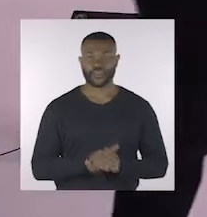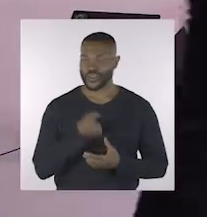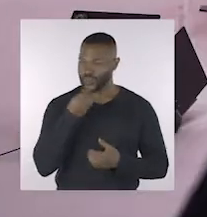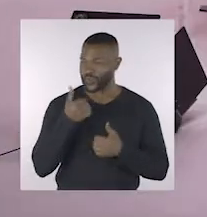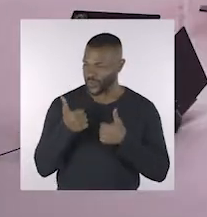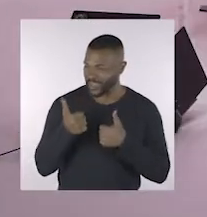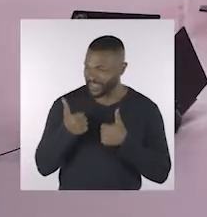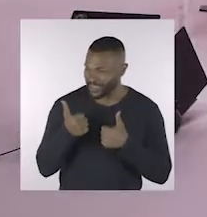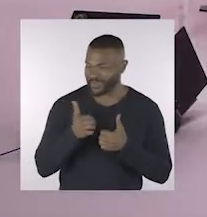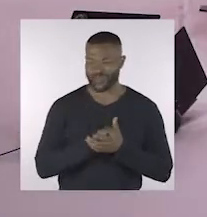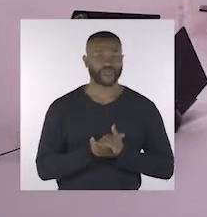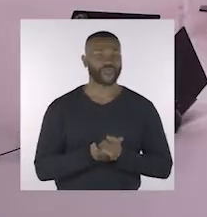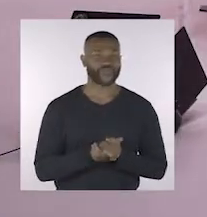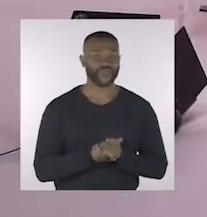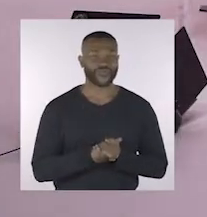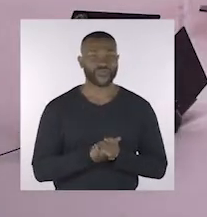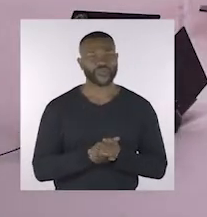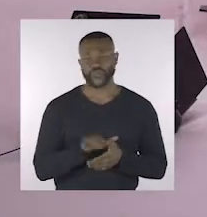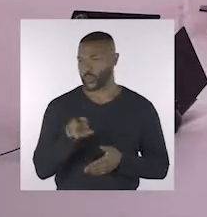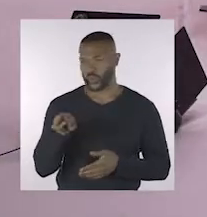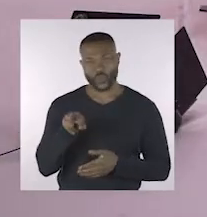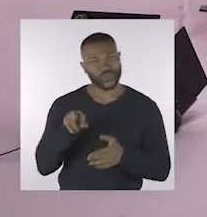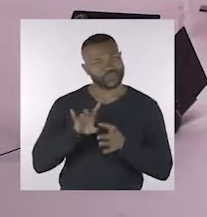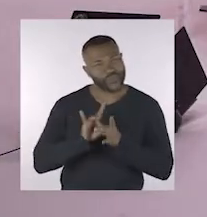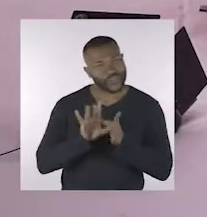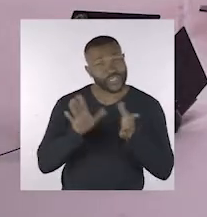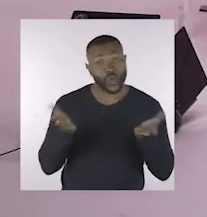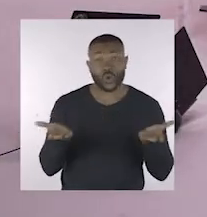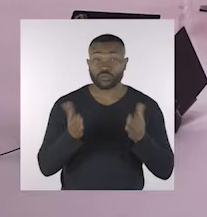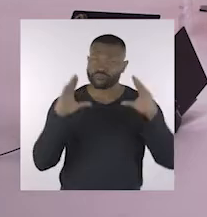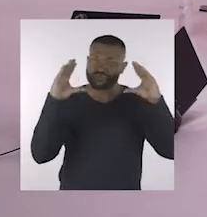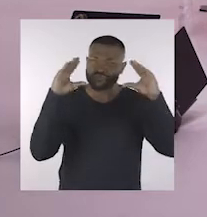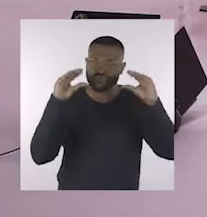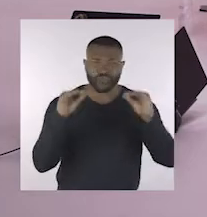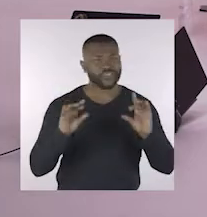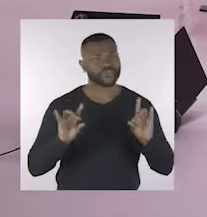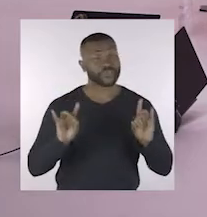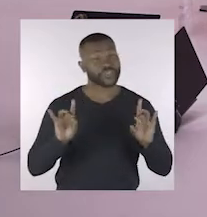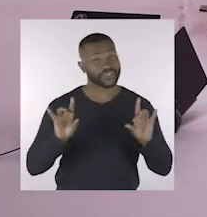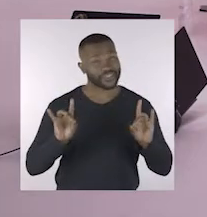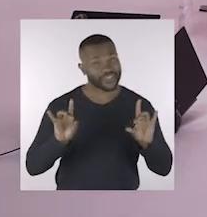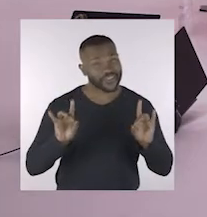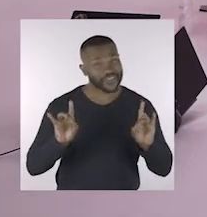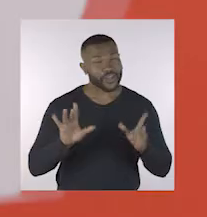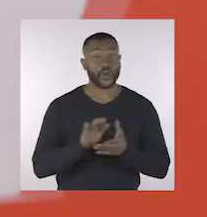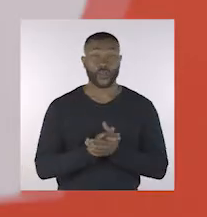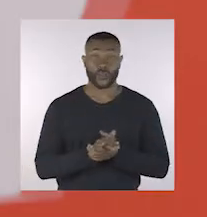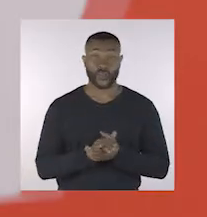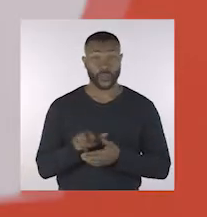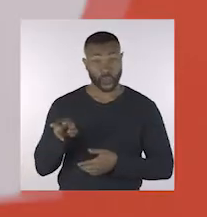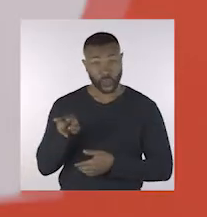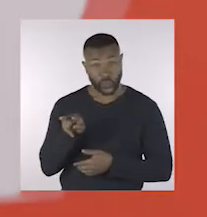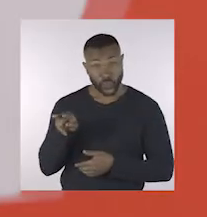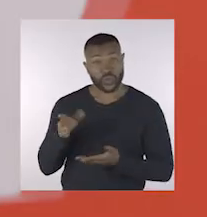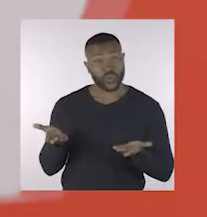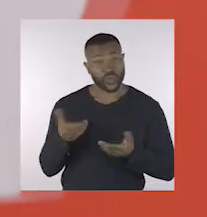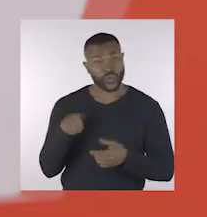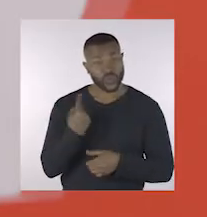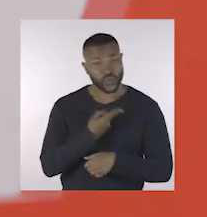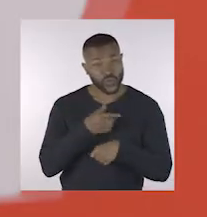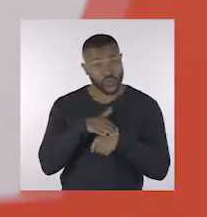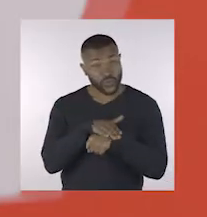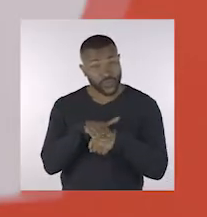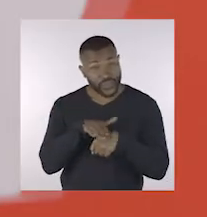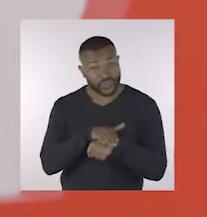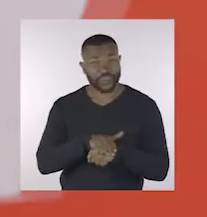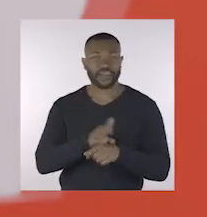Olá tudo bem fique à vontade essa noite vai ser muito especial e é com eles que a gente